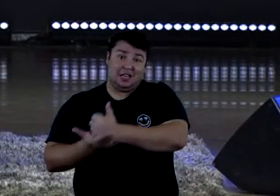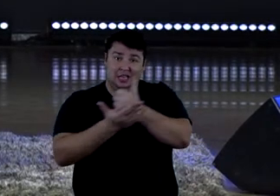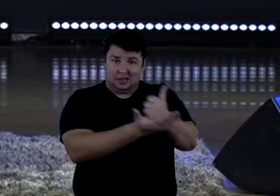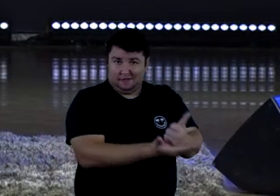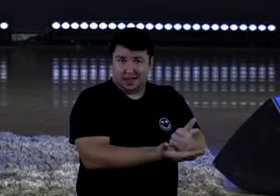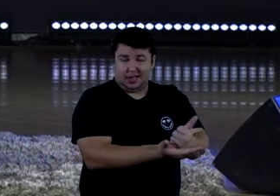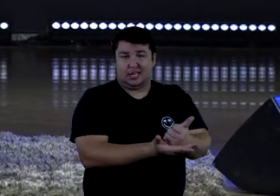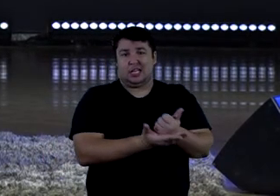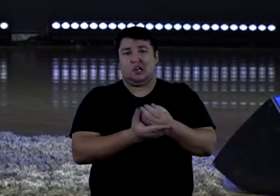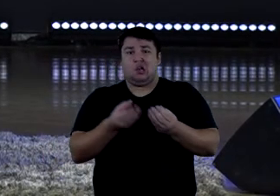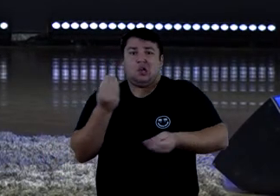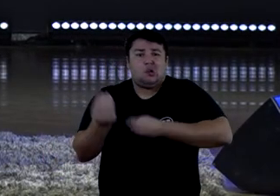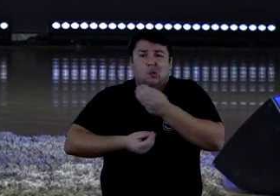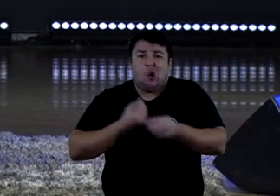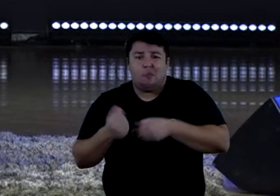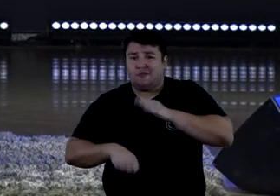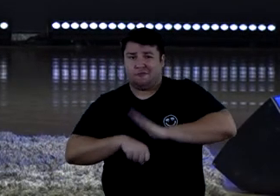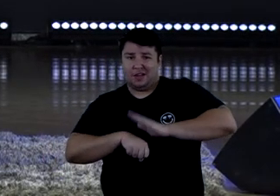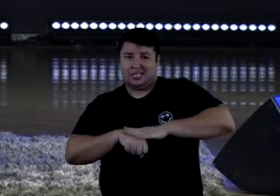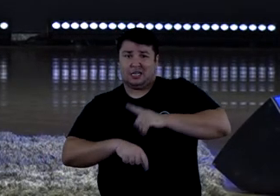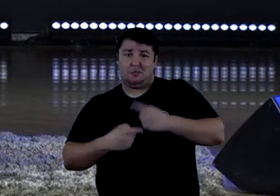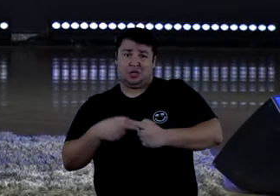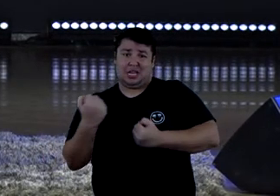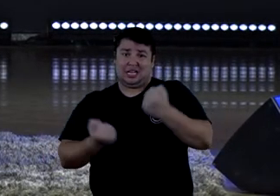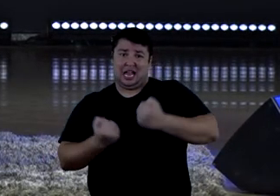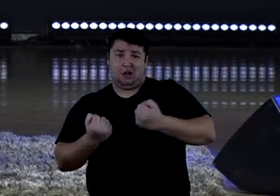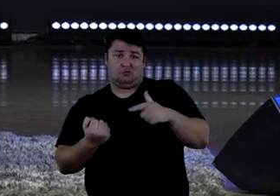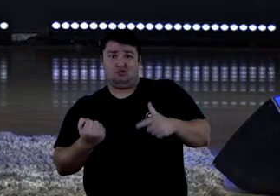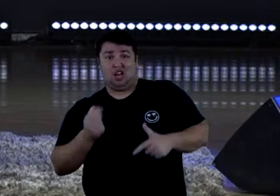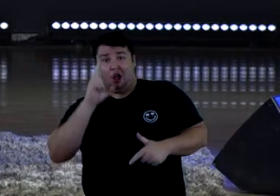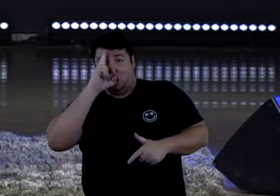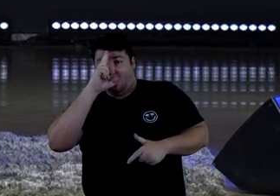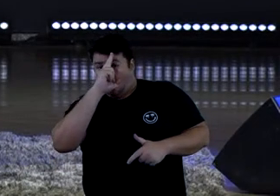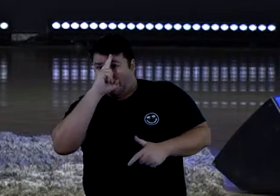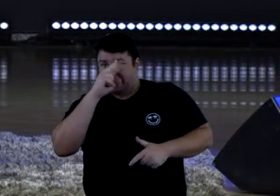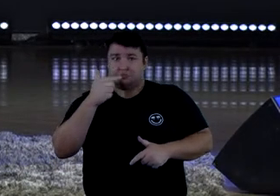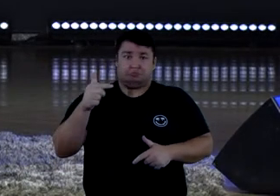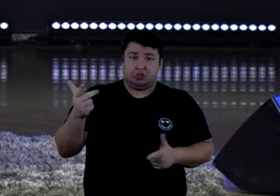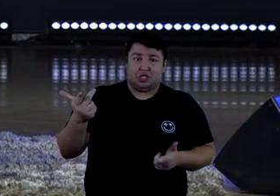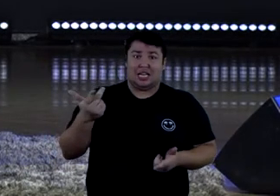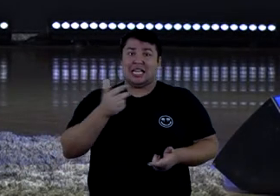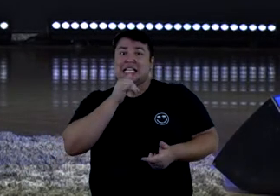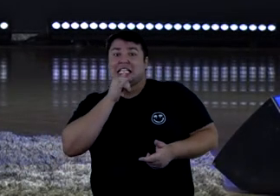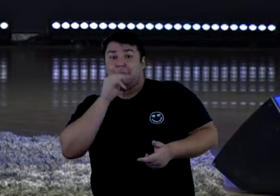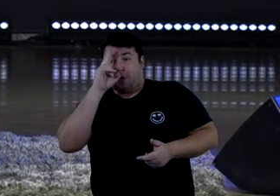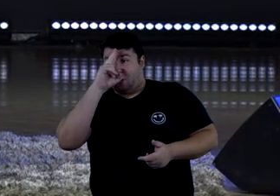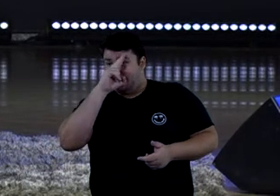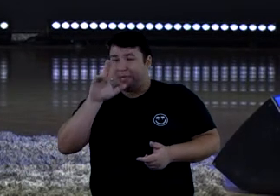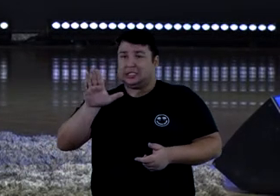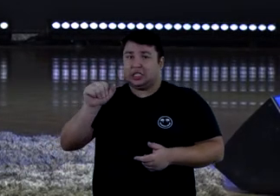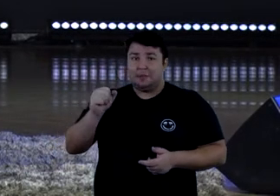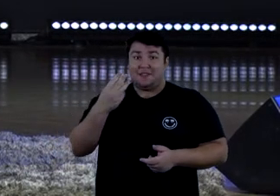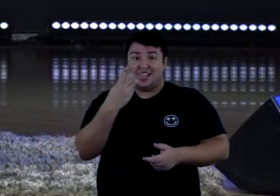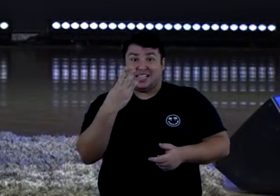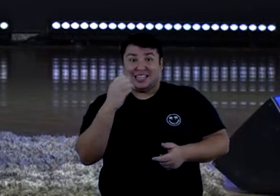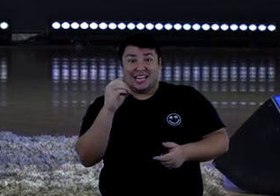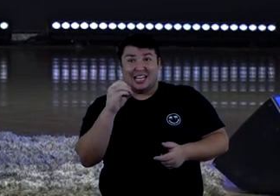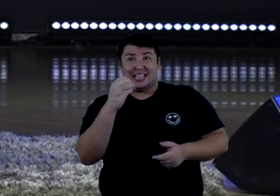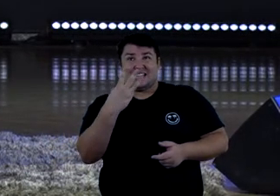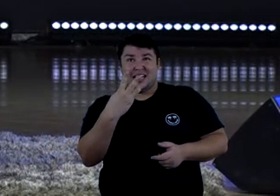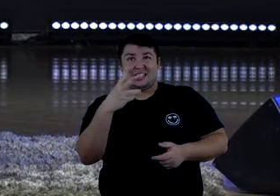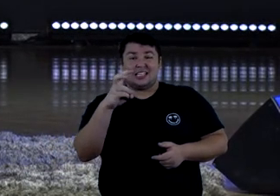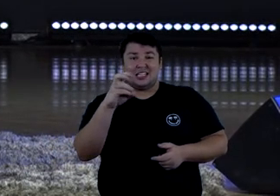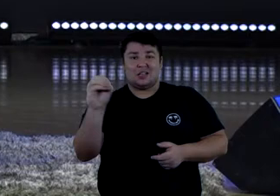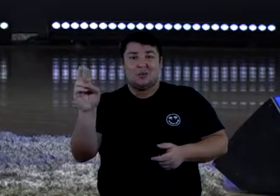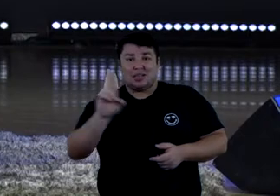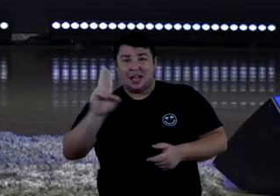gente não tinha opção de fazer isso. Então nós tínhamos que chamar o Uber para fazer isso. Custava R$350 para